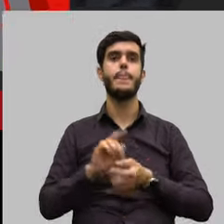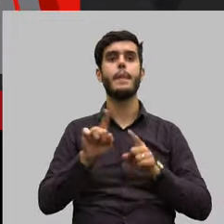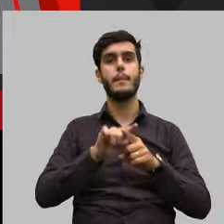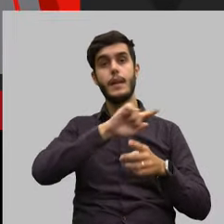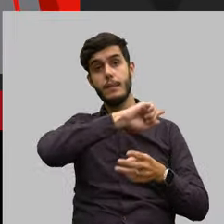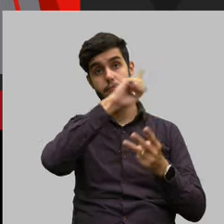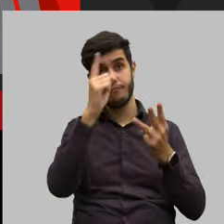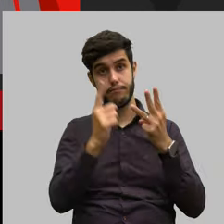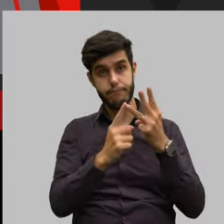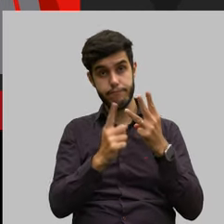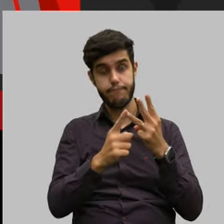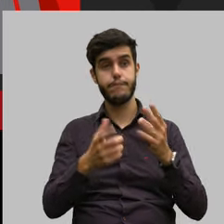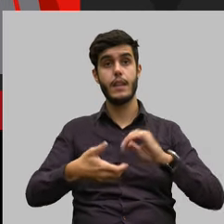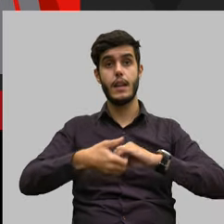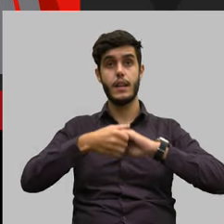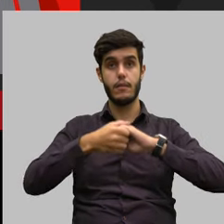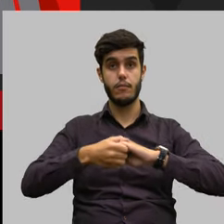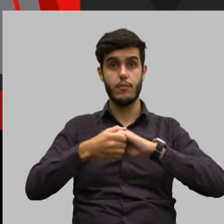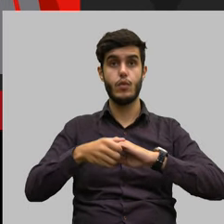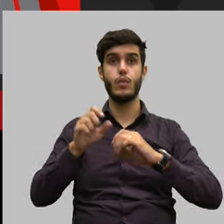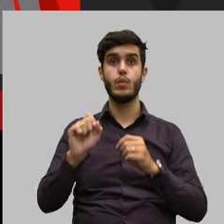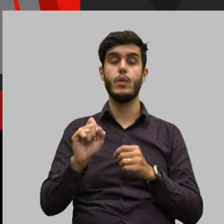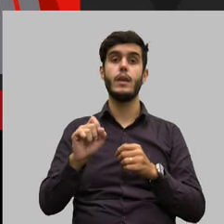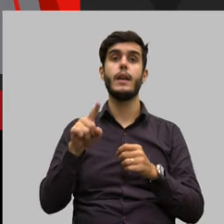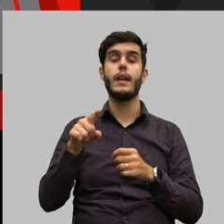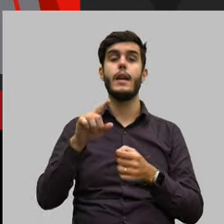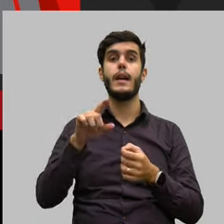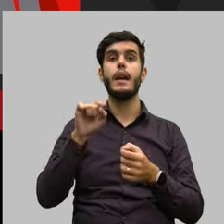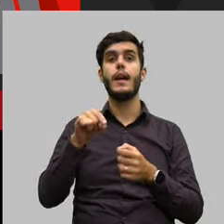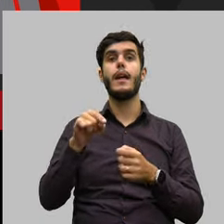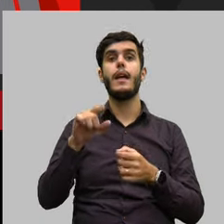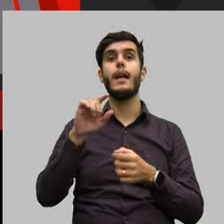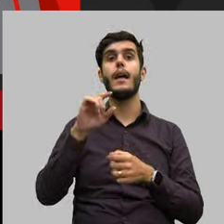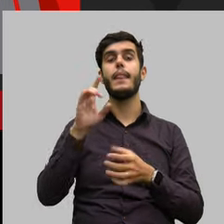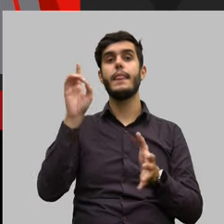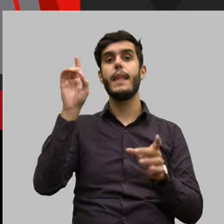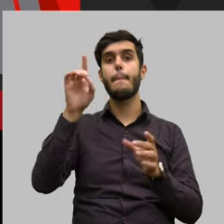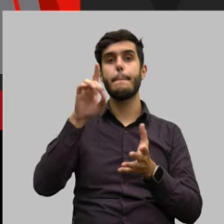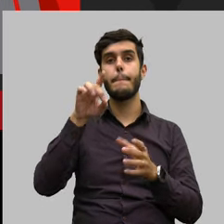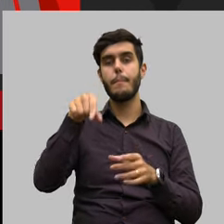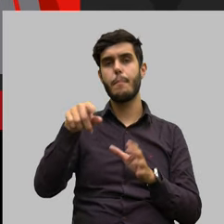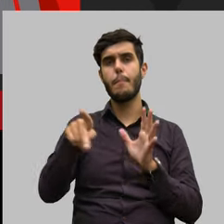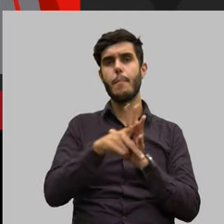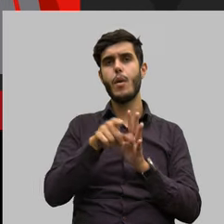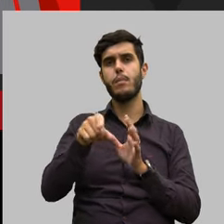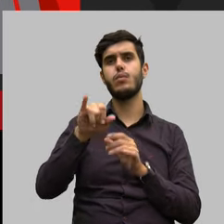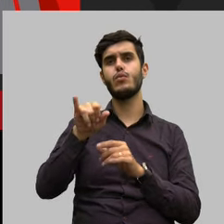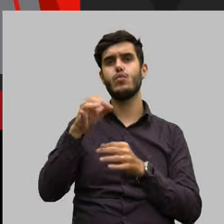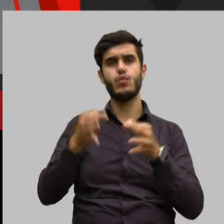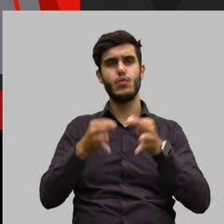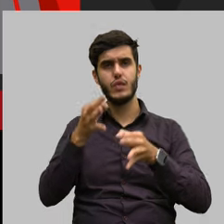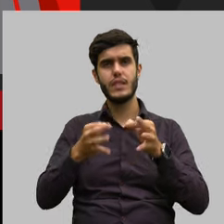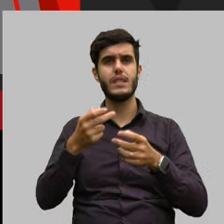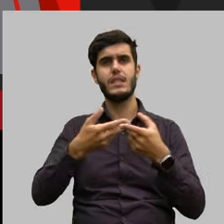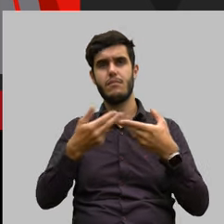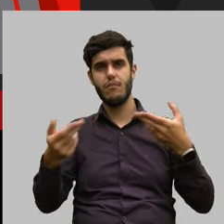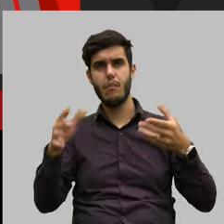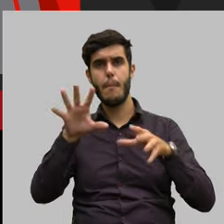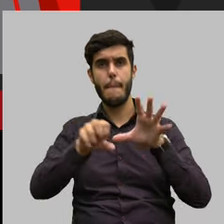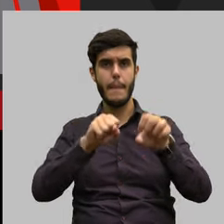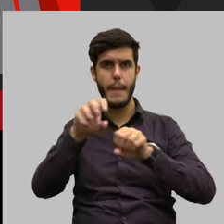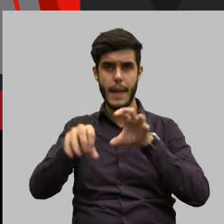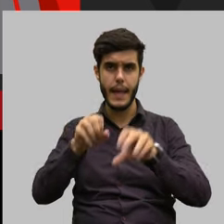destaque é o acordo de recuperação dos depósitos judiciais Originalmente 7,6 bilhões e estamos aí